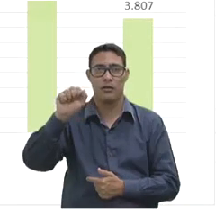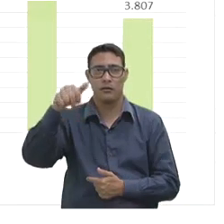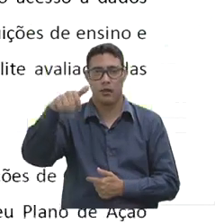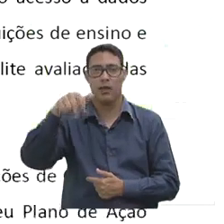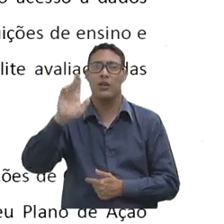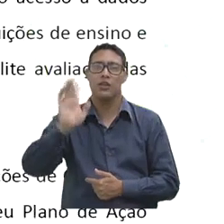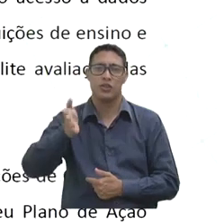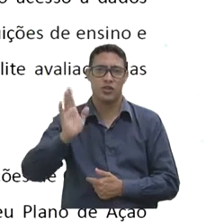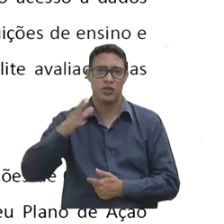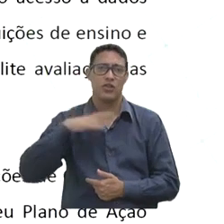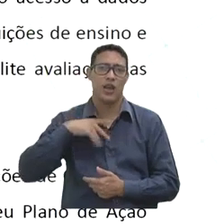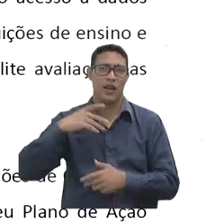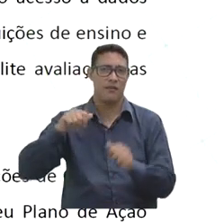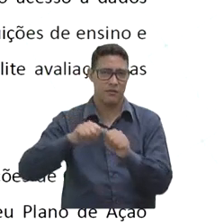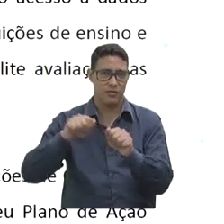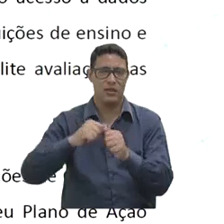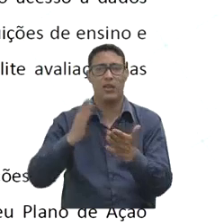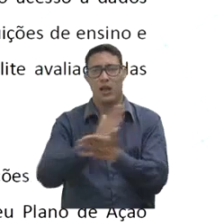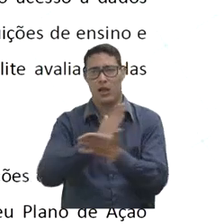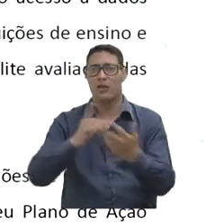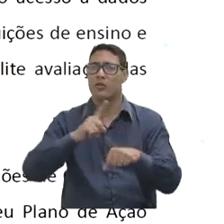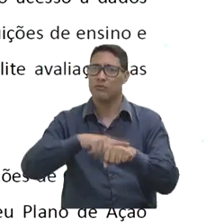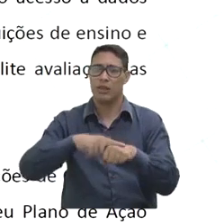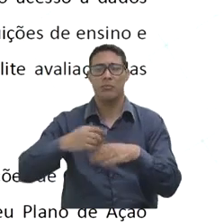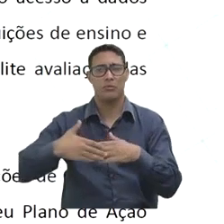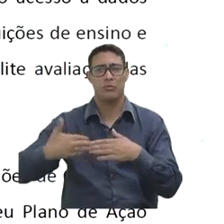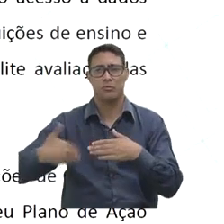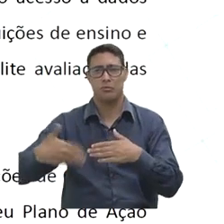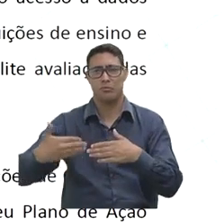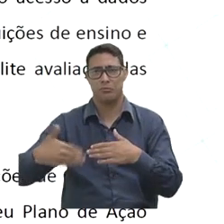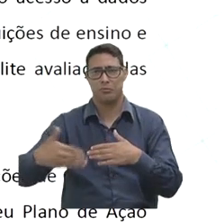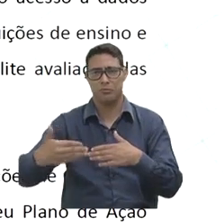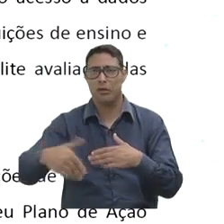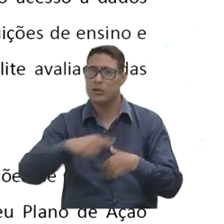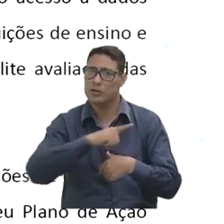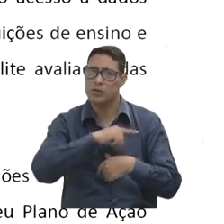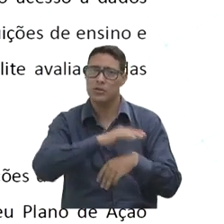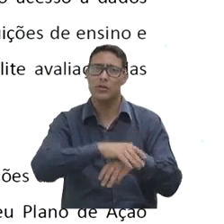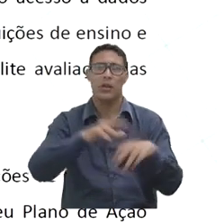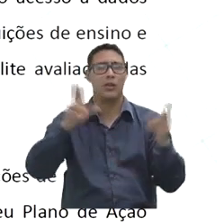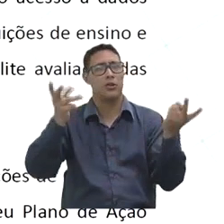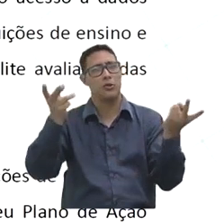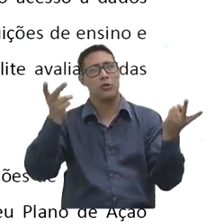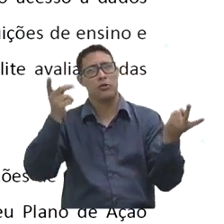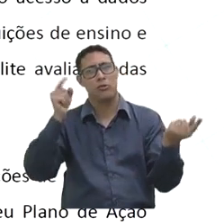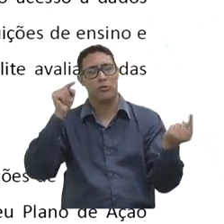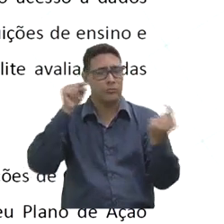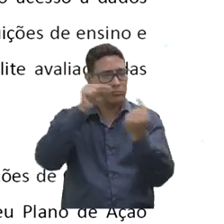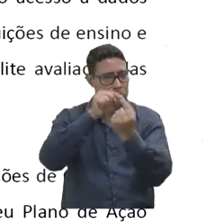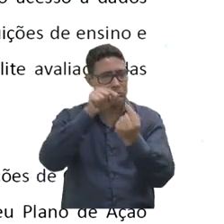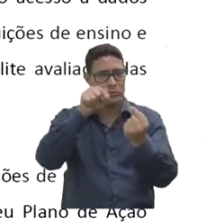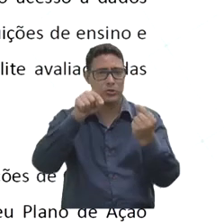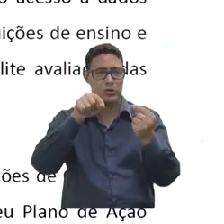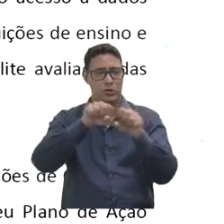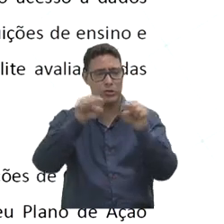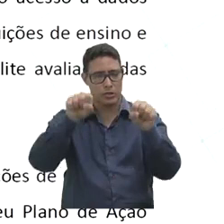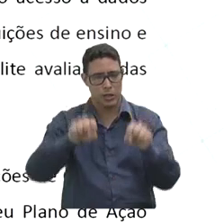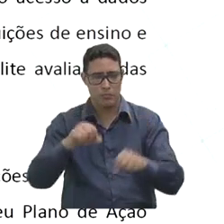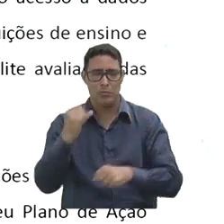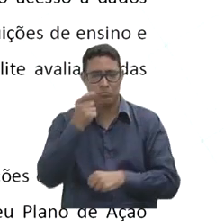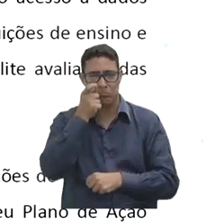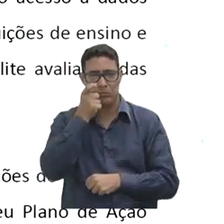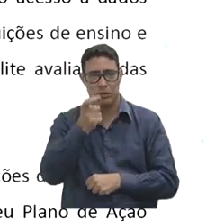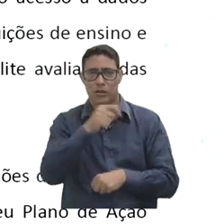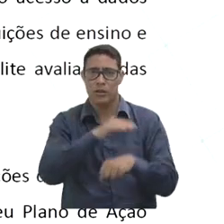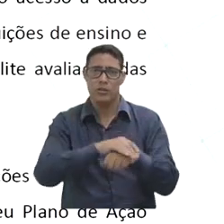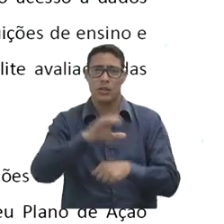é há algum tempo e nós temos um sistema muito interessante que é o clima na prática que hoje nós sabemos o